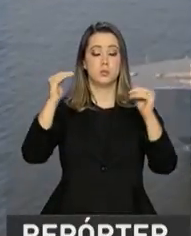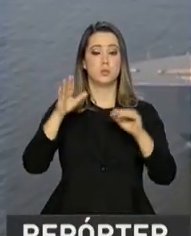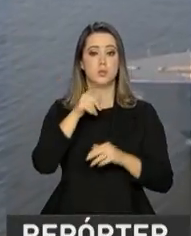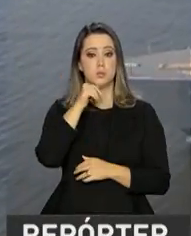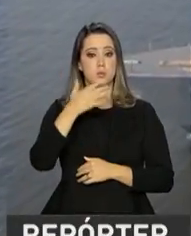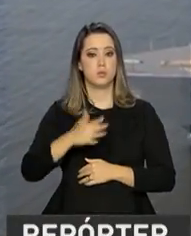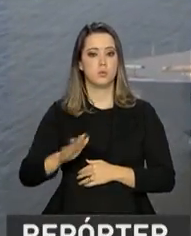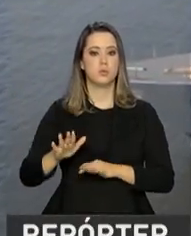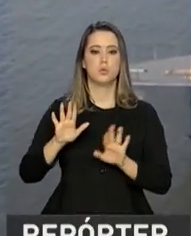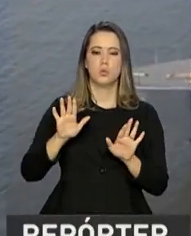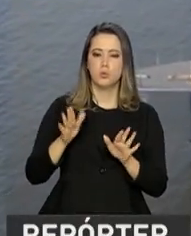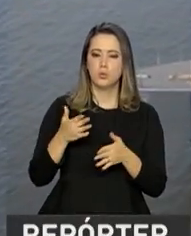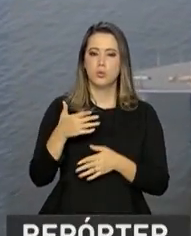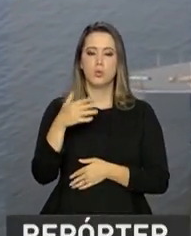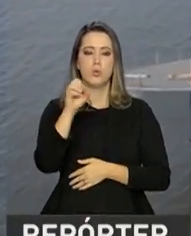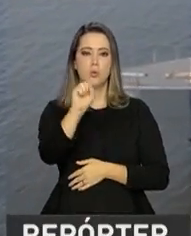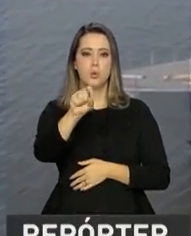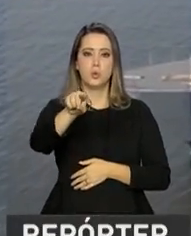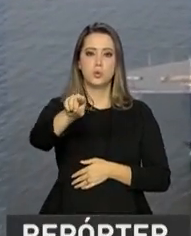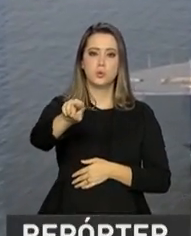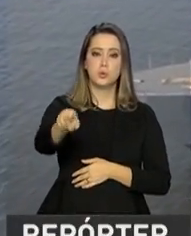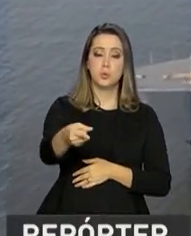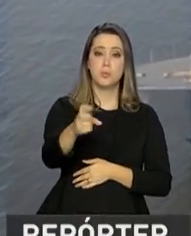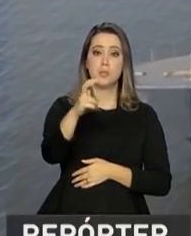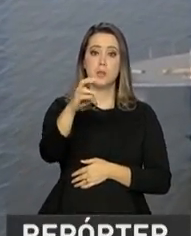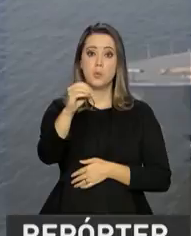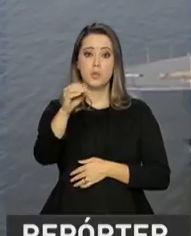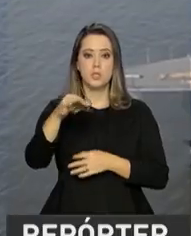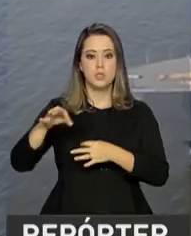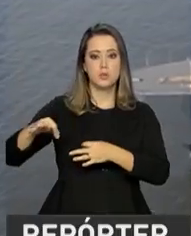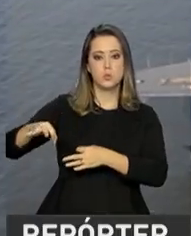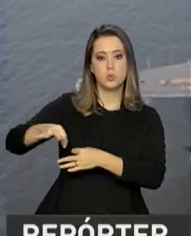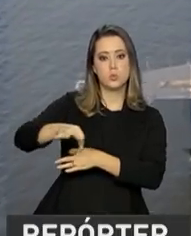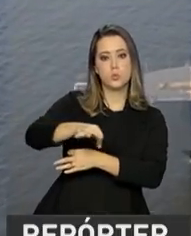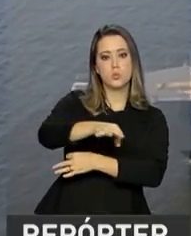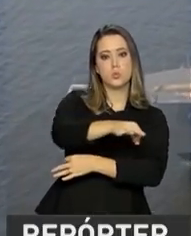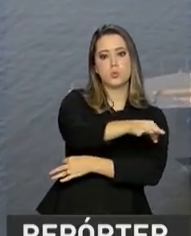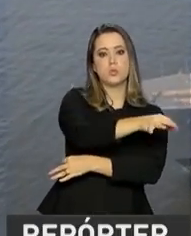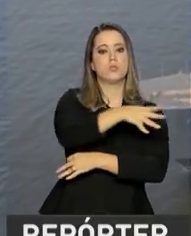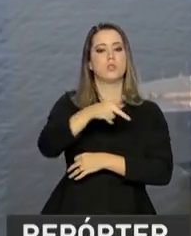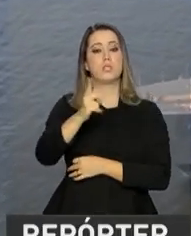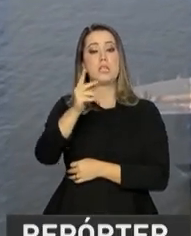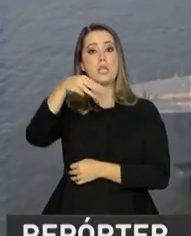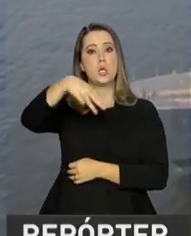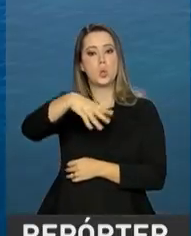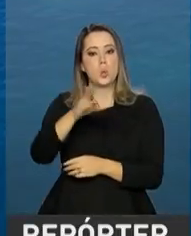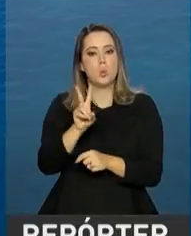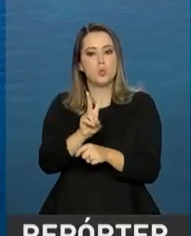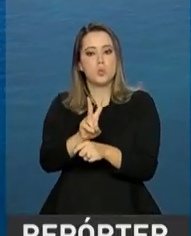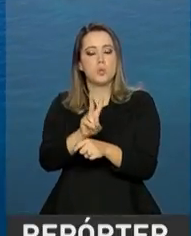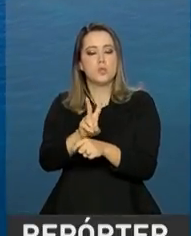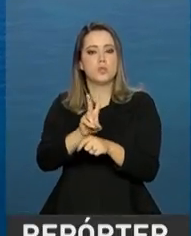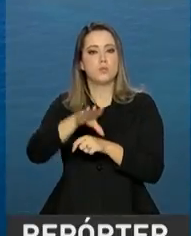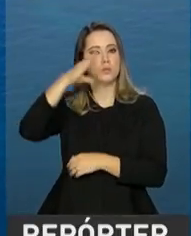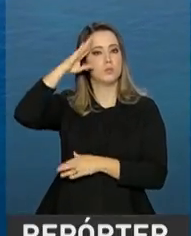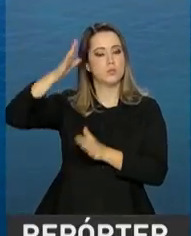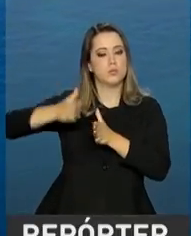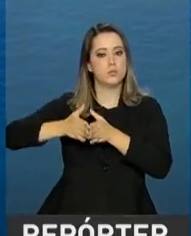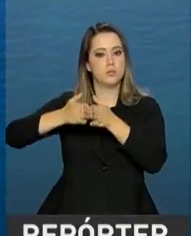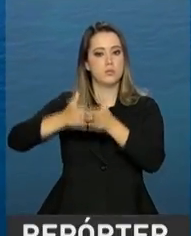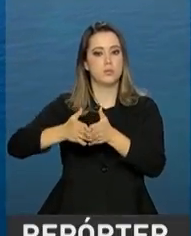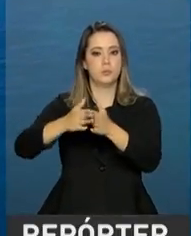Que pelo menos 8.500 quilômetros estão na responsabilidade dessa Força Armada. Mas não é só